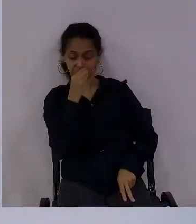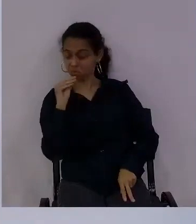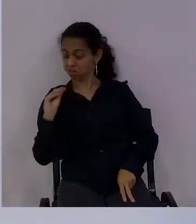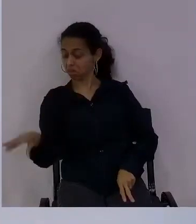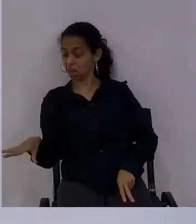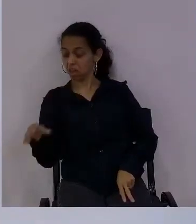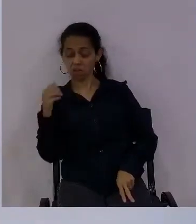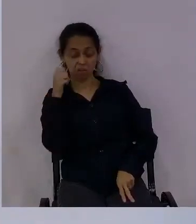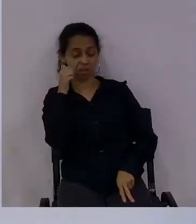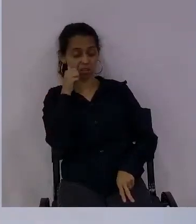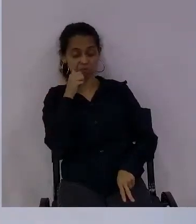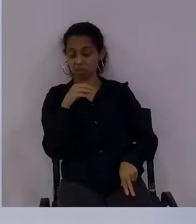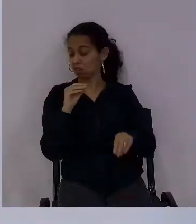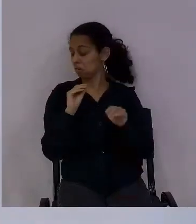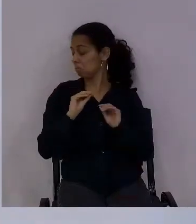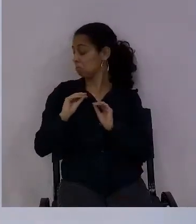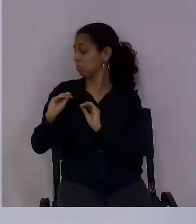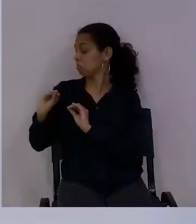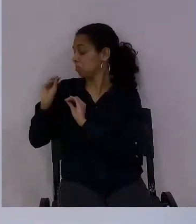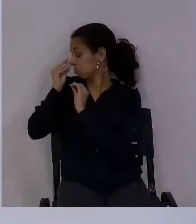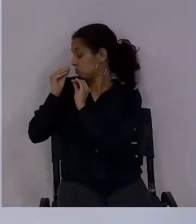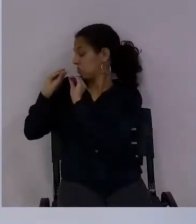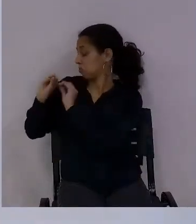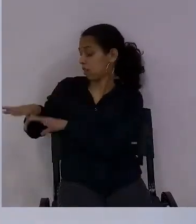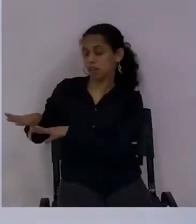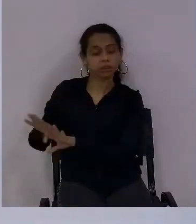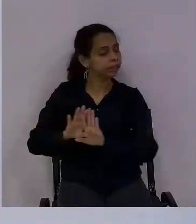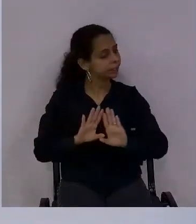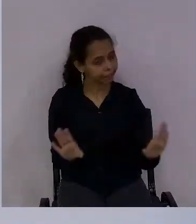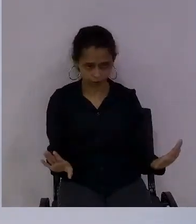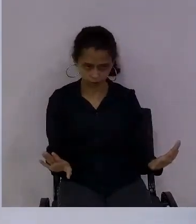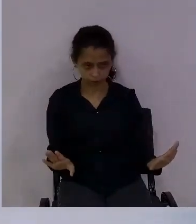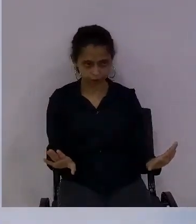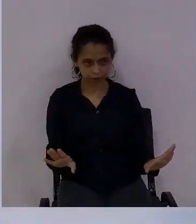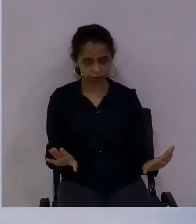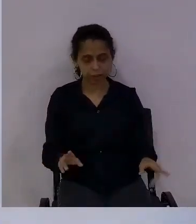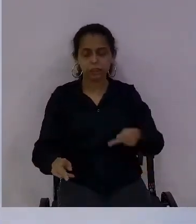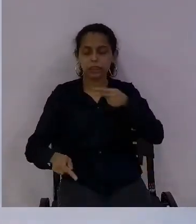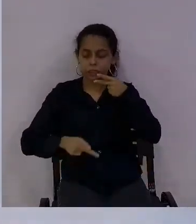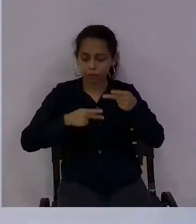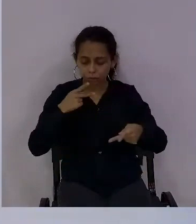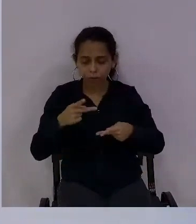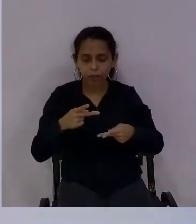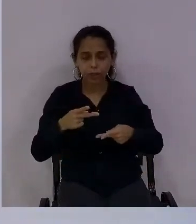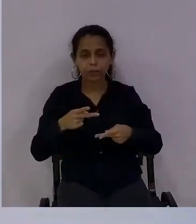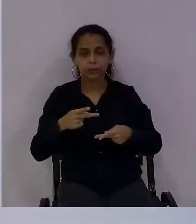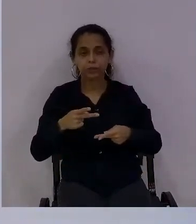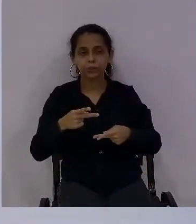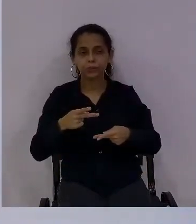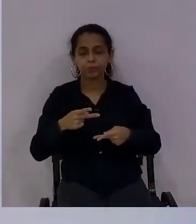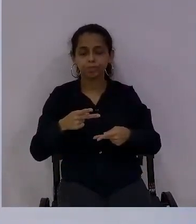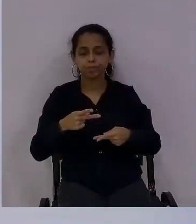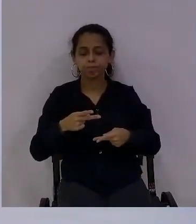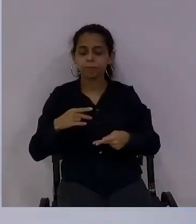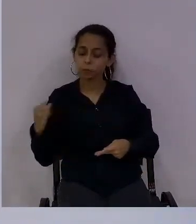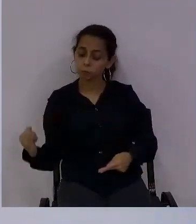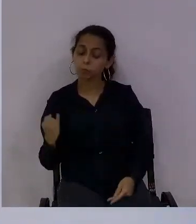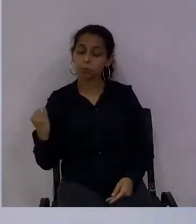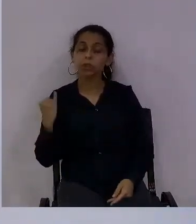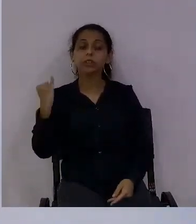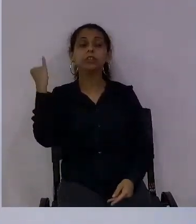de colocá-las à distância. Não. Estamos falando de algo necessário para a